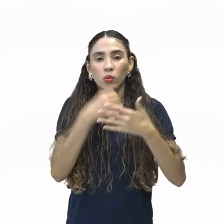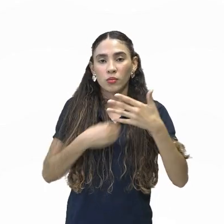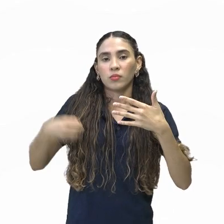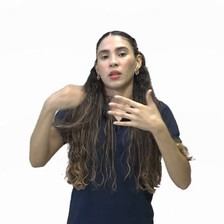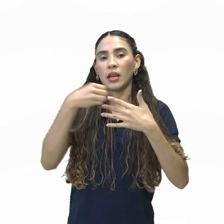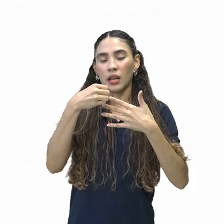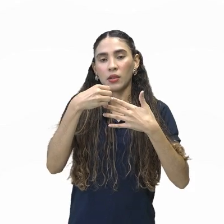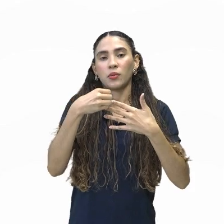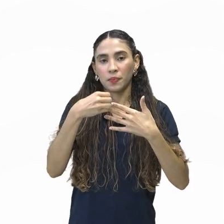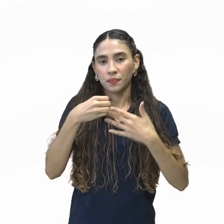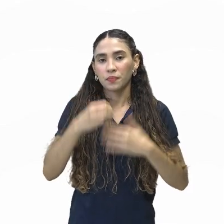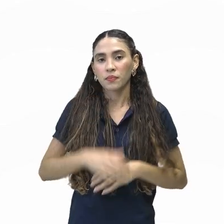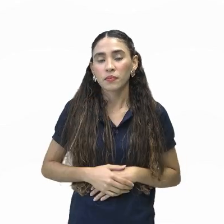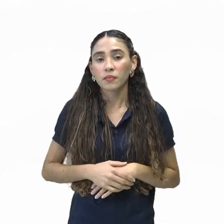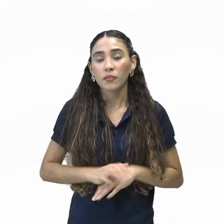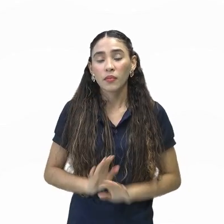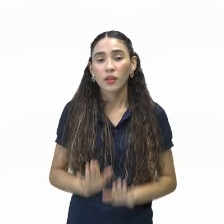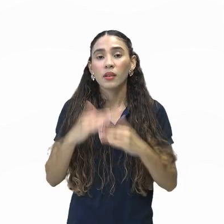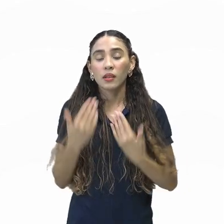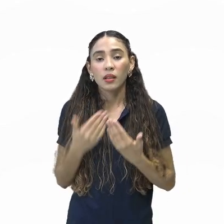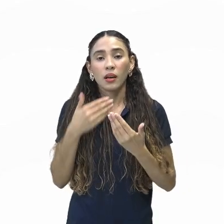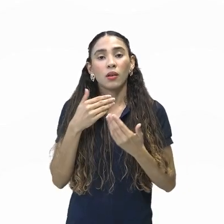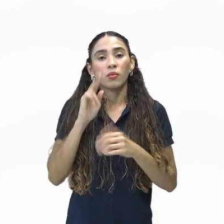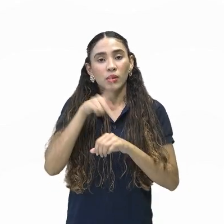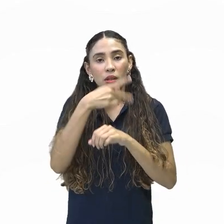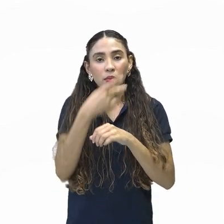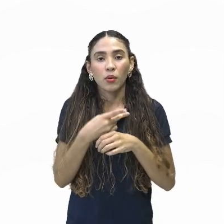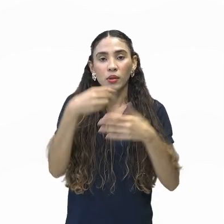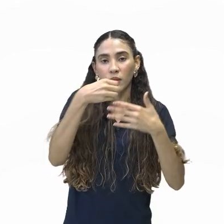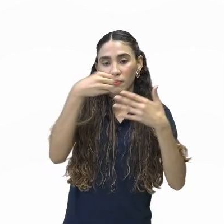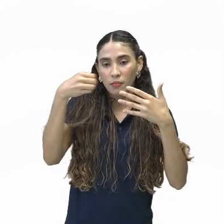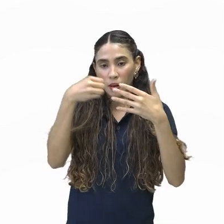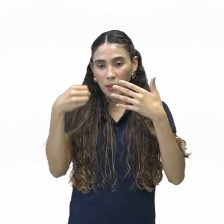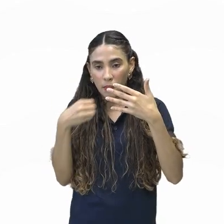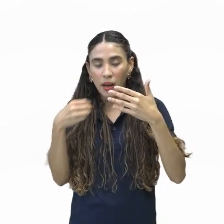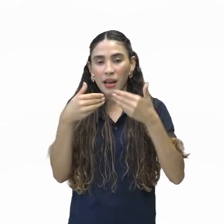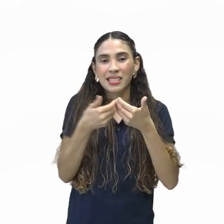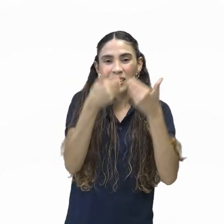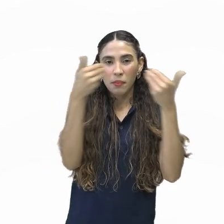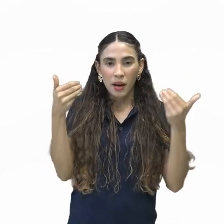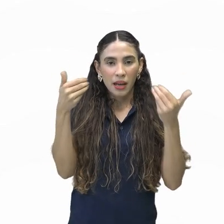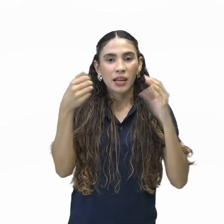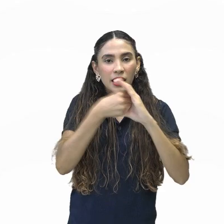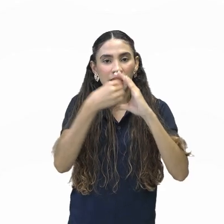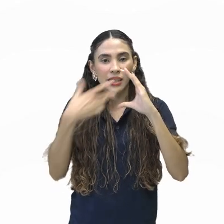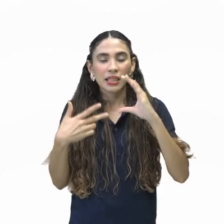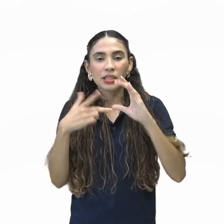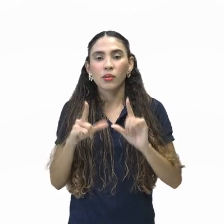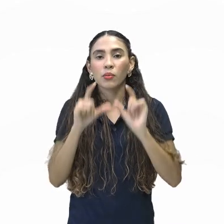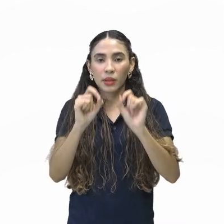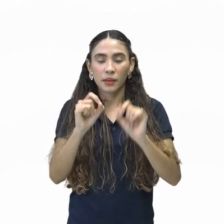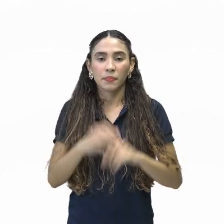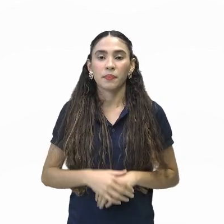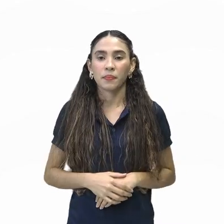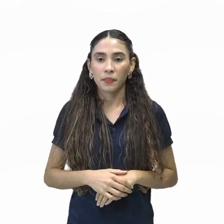de um outro reino. E aí elas foram desagrupadas pelas suas características